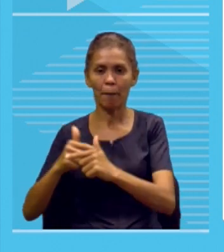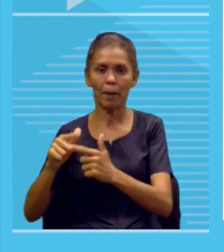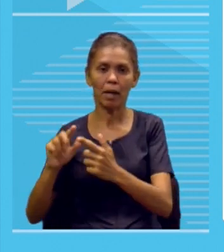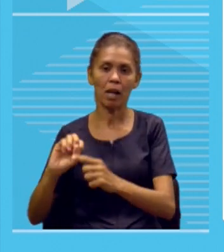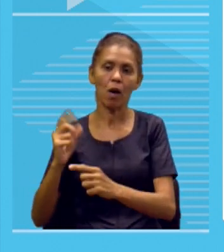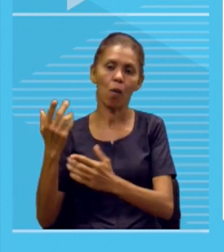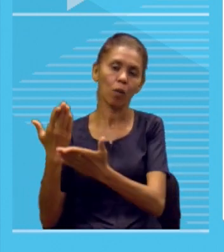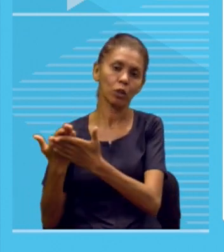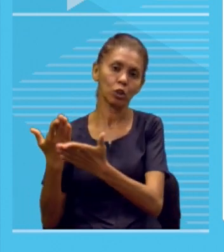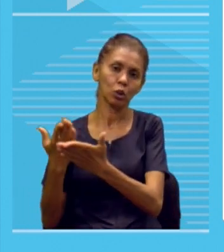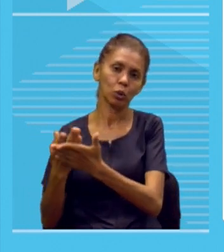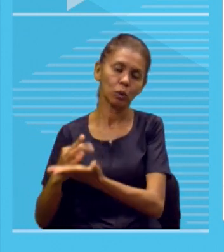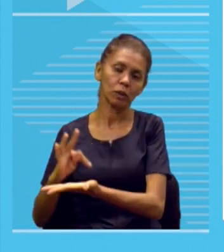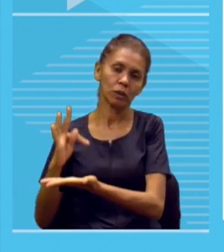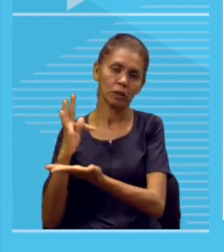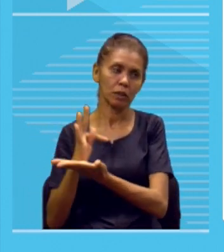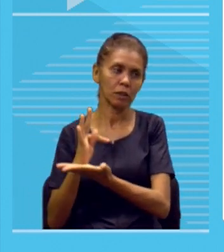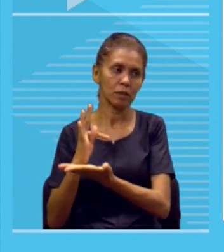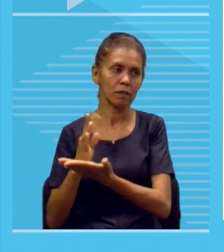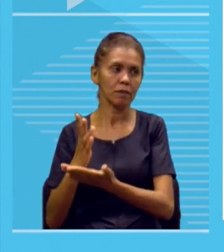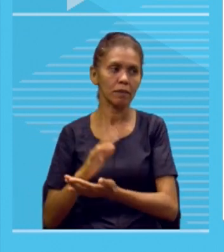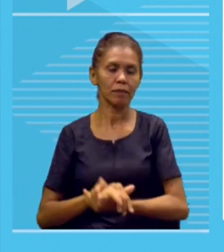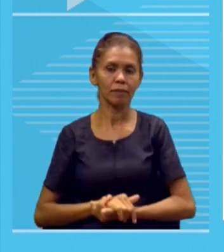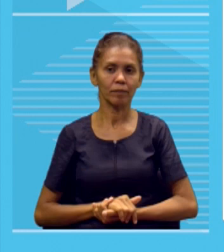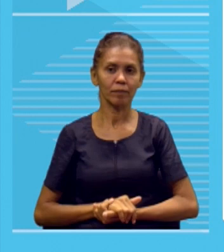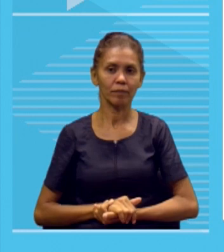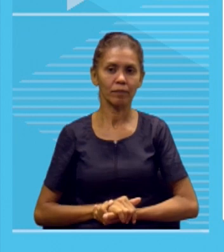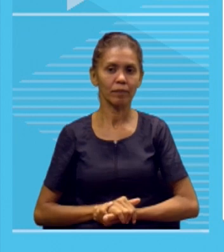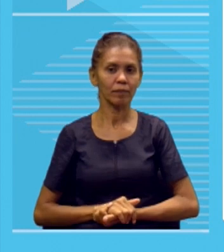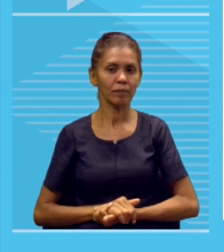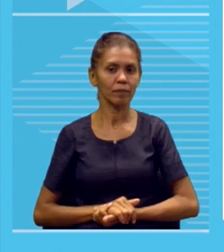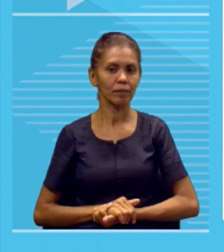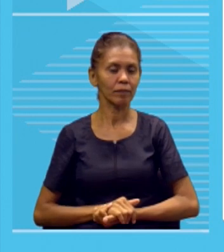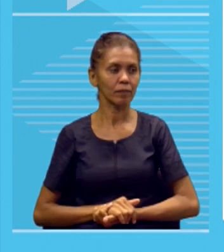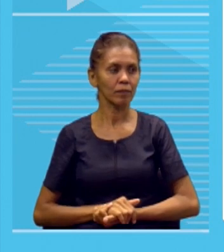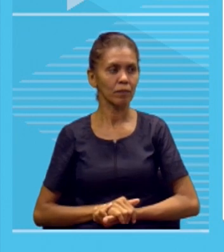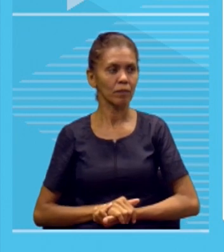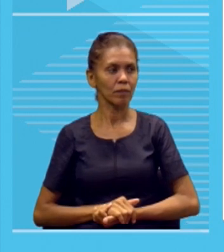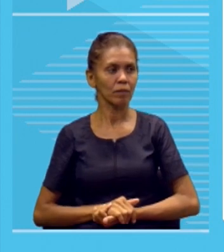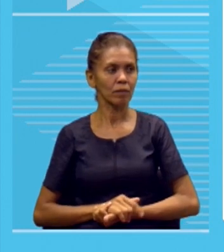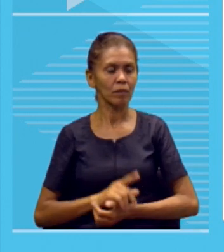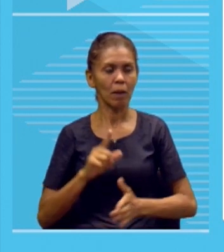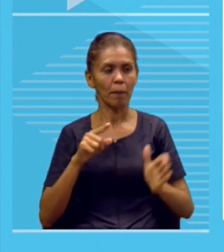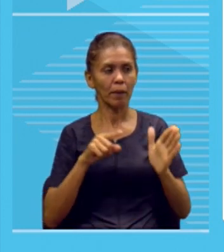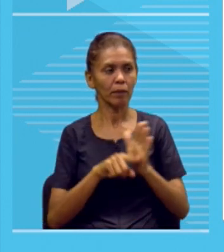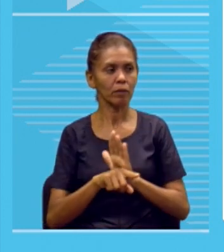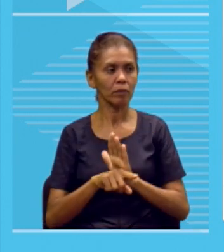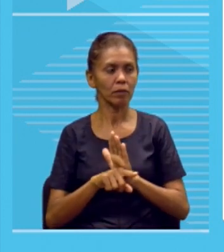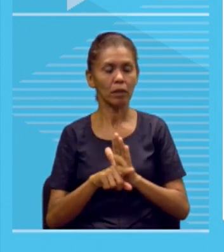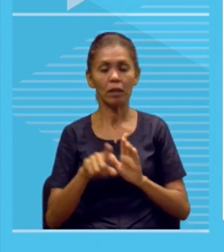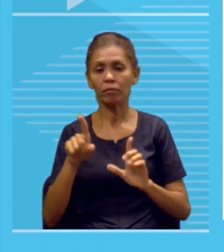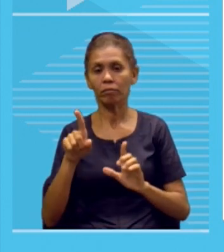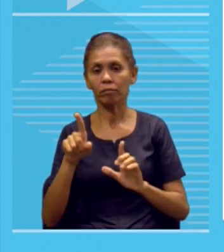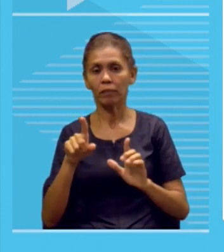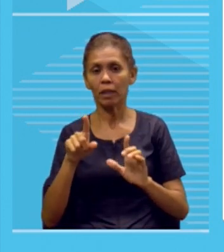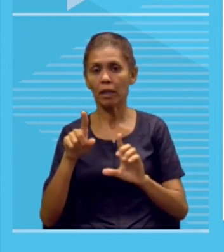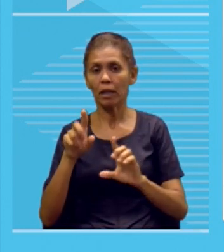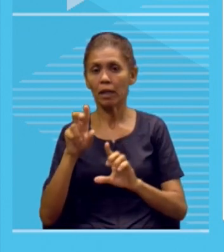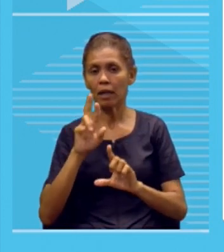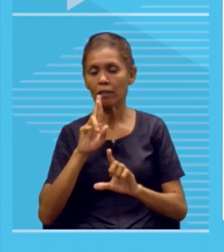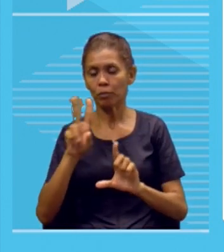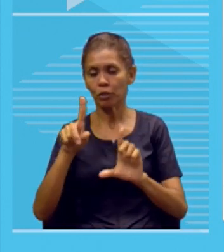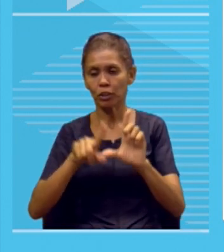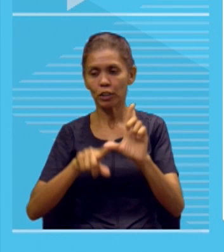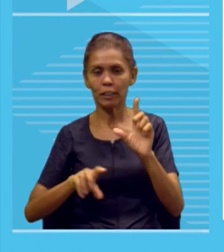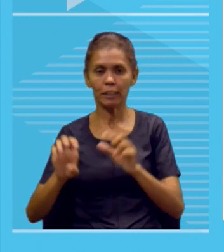Teresina. Então, aqui a alternativa verdadeira, letra E. Agora vamos aqui responder a